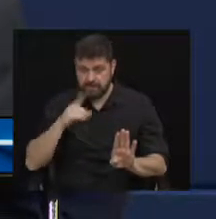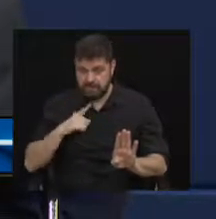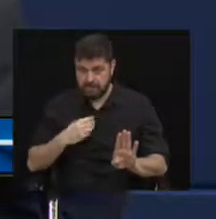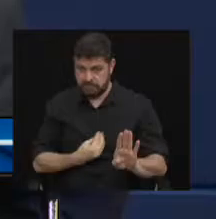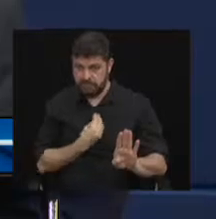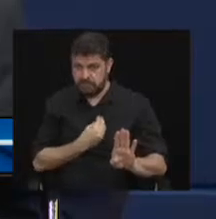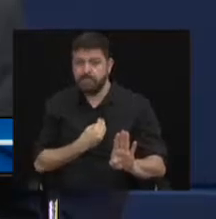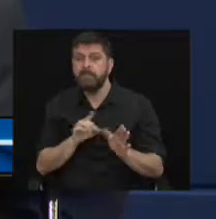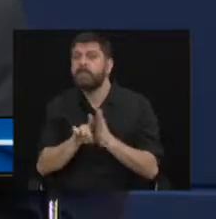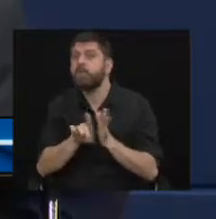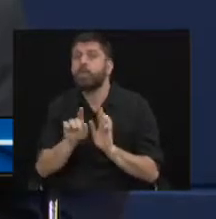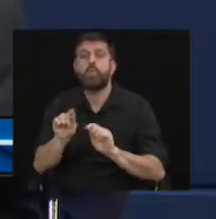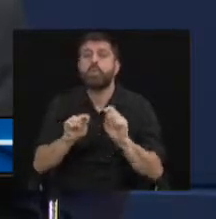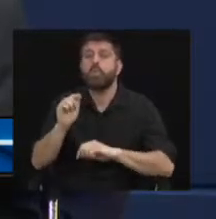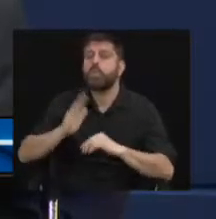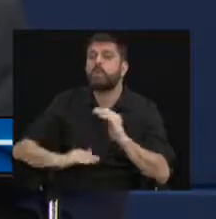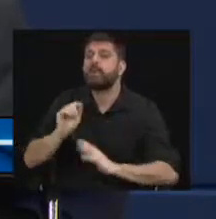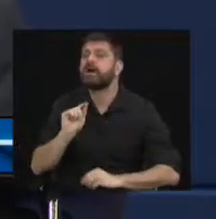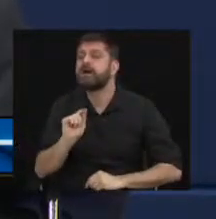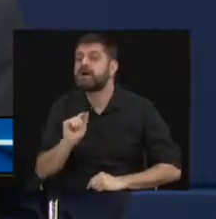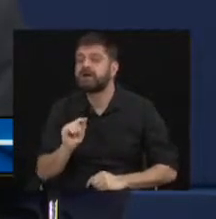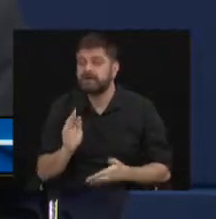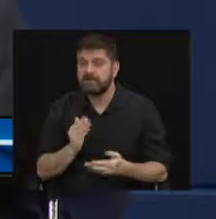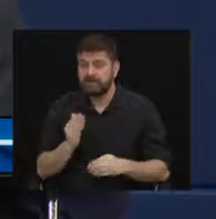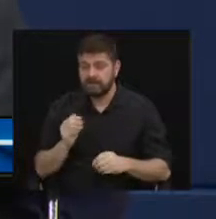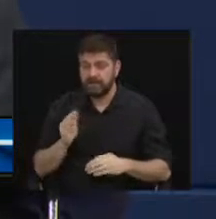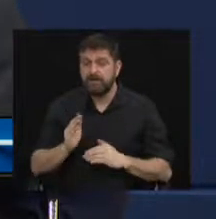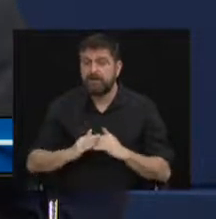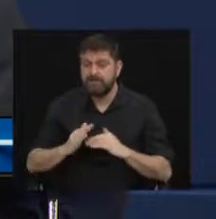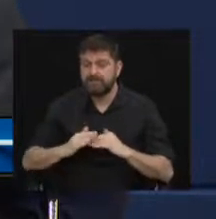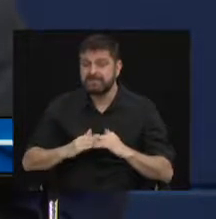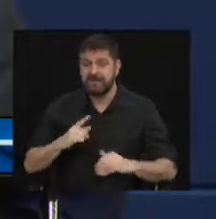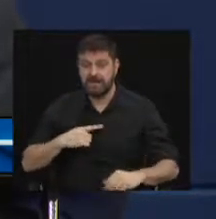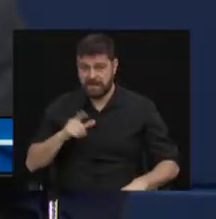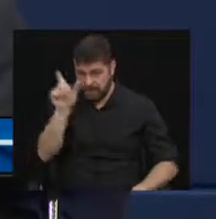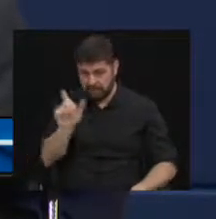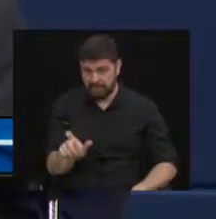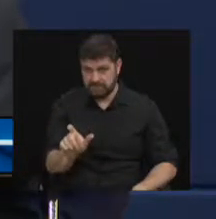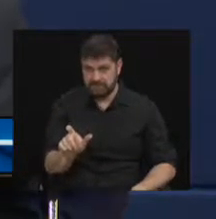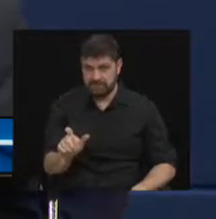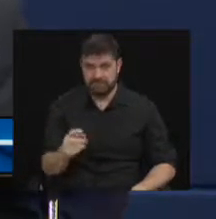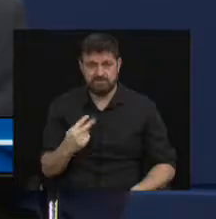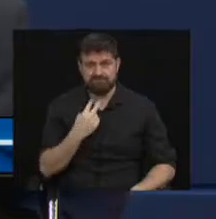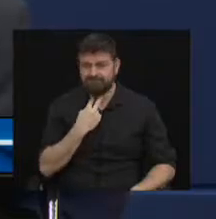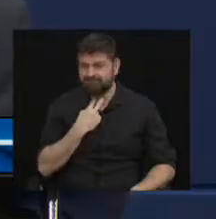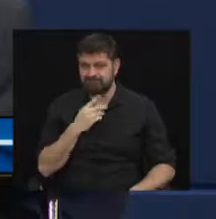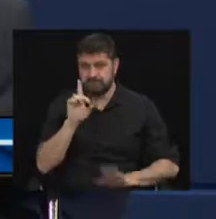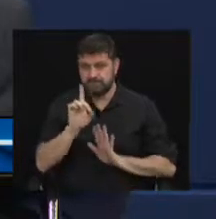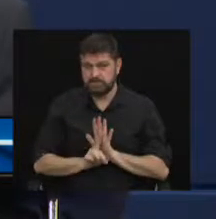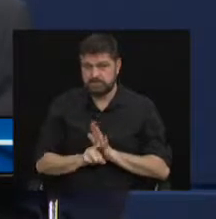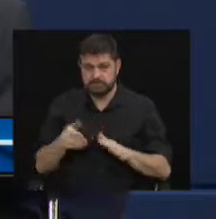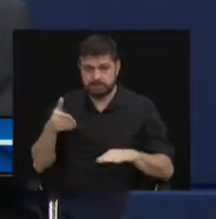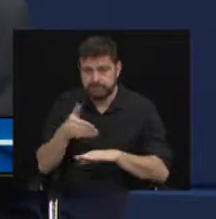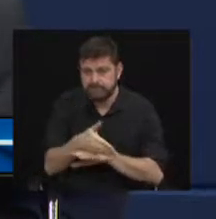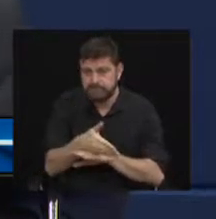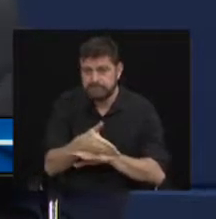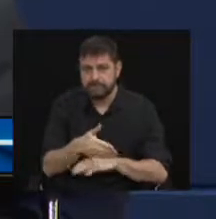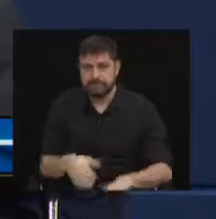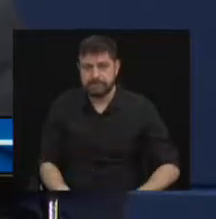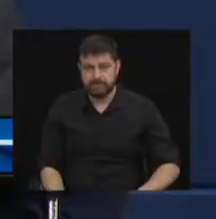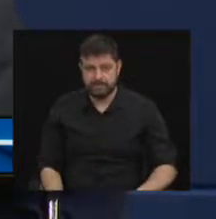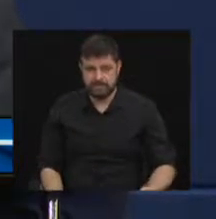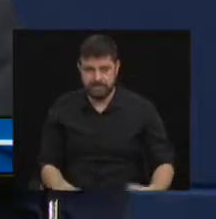afixem uma placa, um cartaz, dizendo em letras bem grandes, para que os clientes tenham